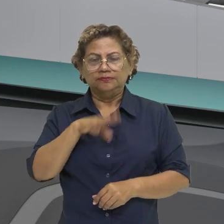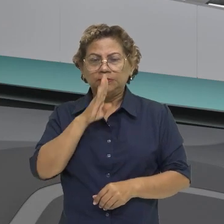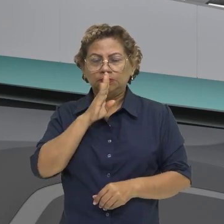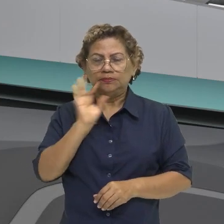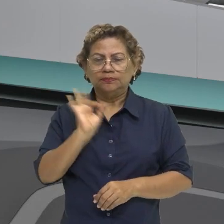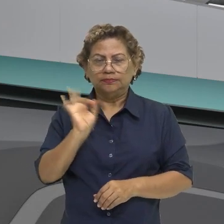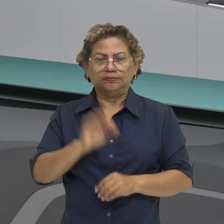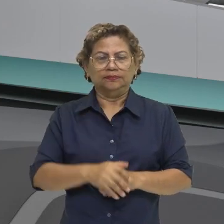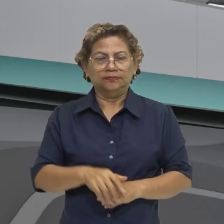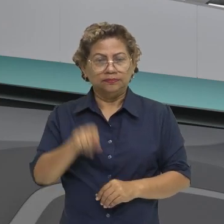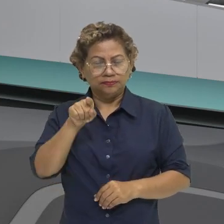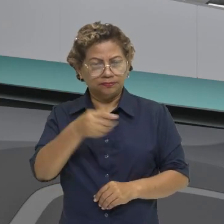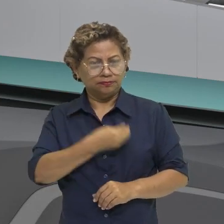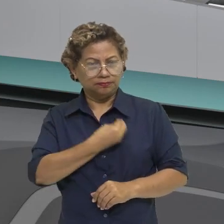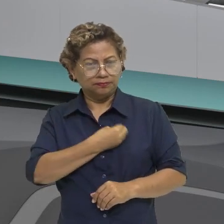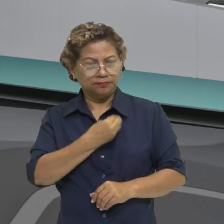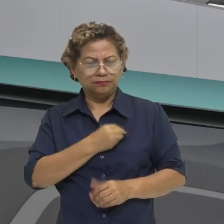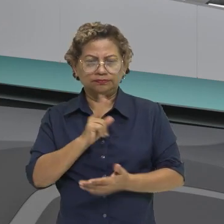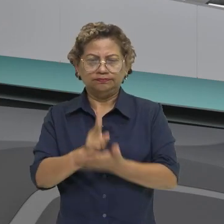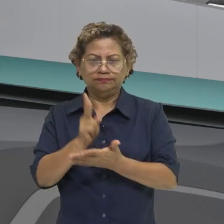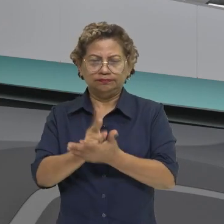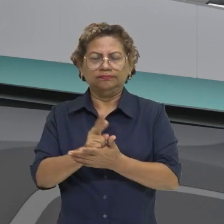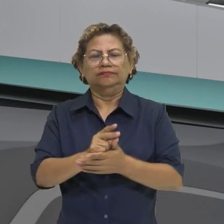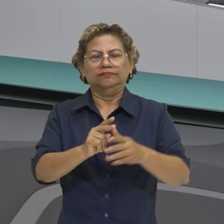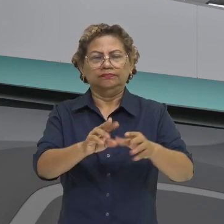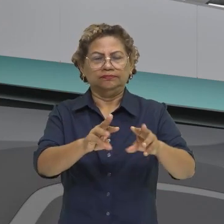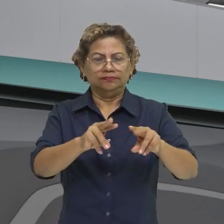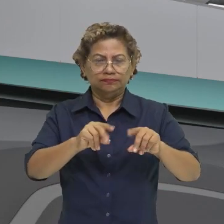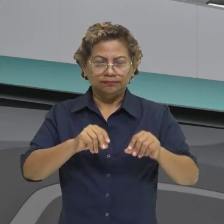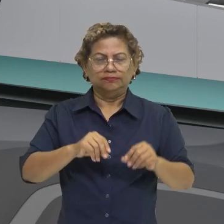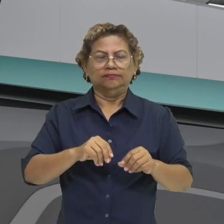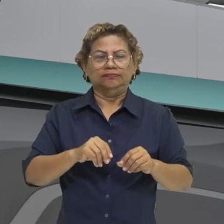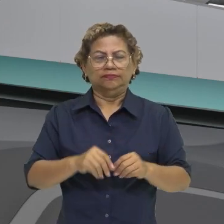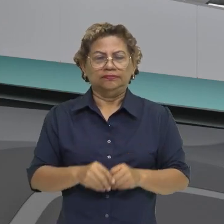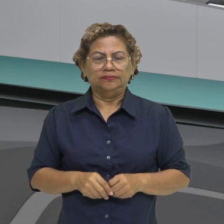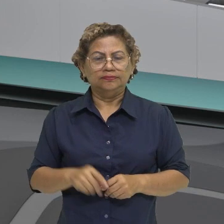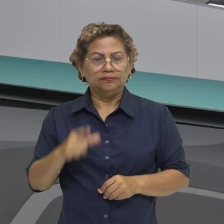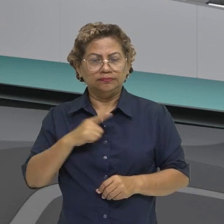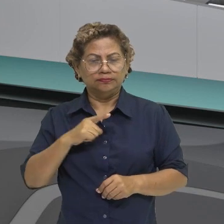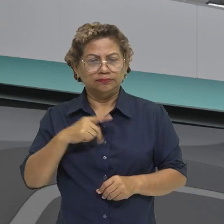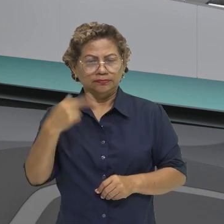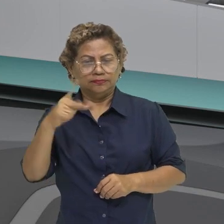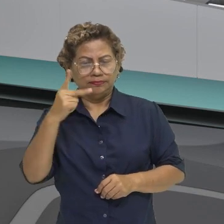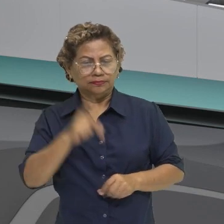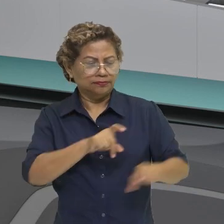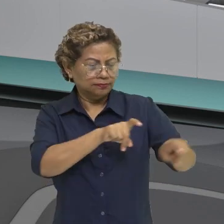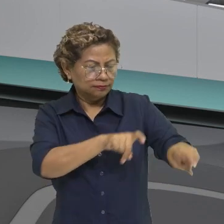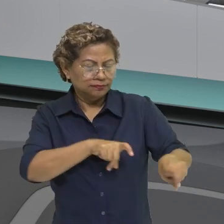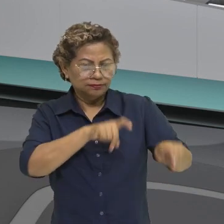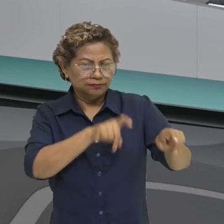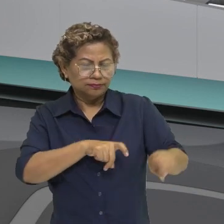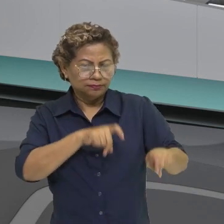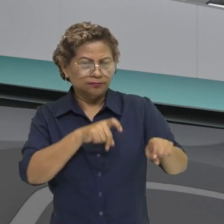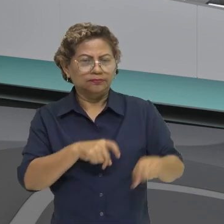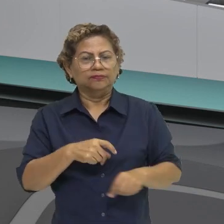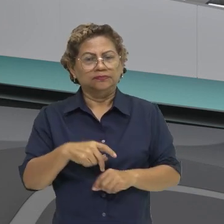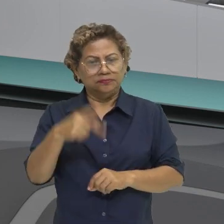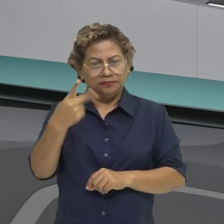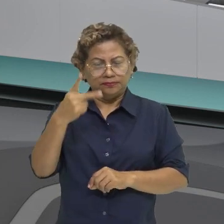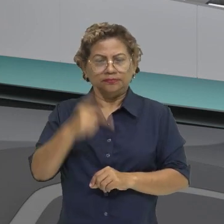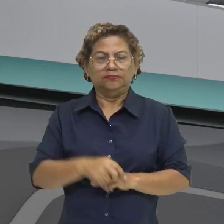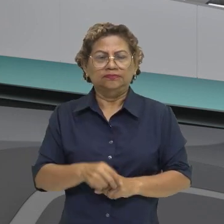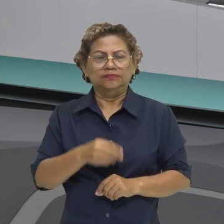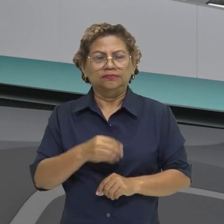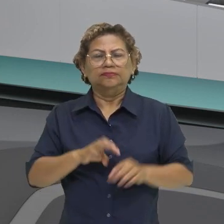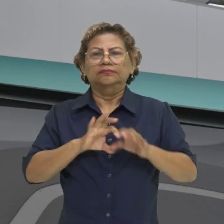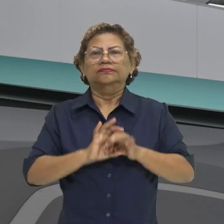Viverás e para sempre na terra, que é aqui aforas, e terás enfim tua roça. Aí ficarás para sempre, livre